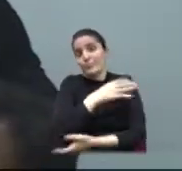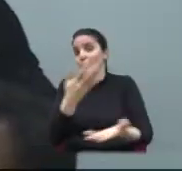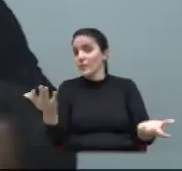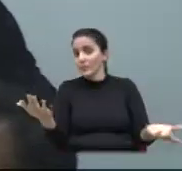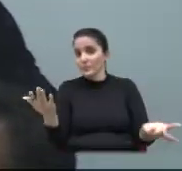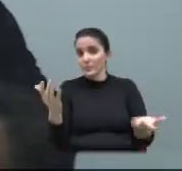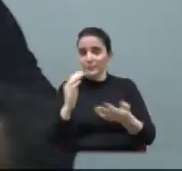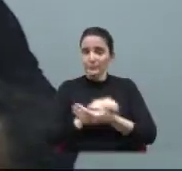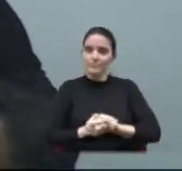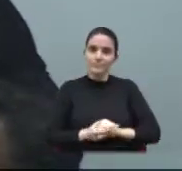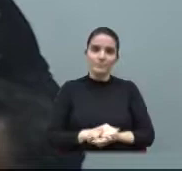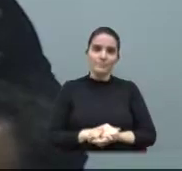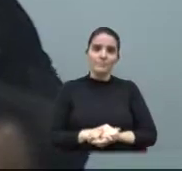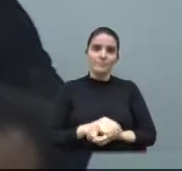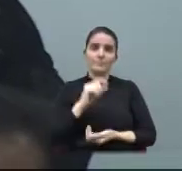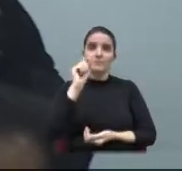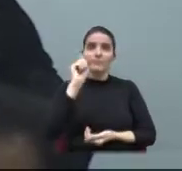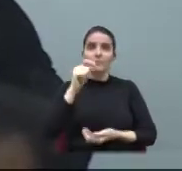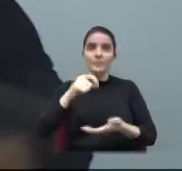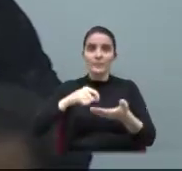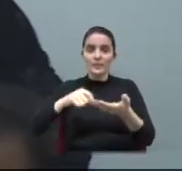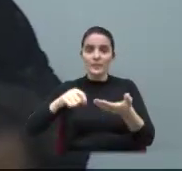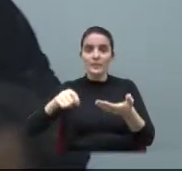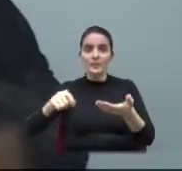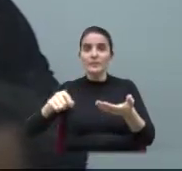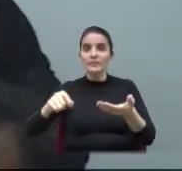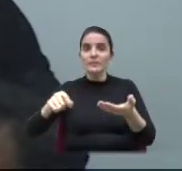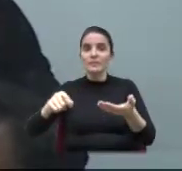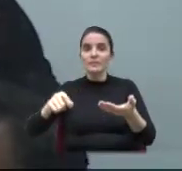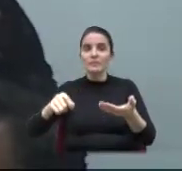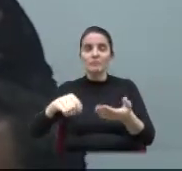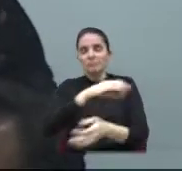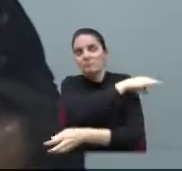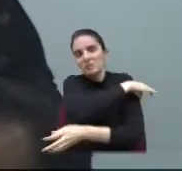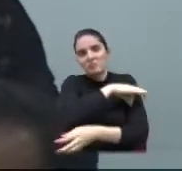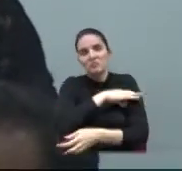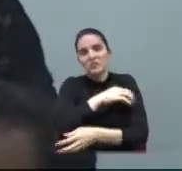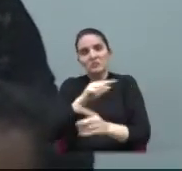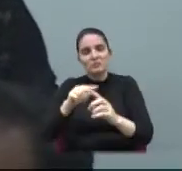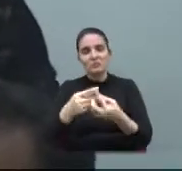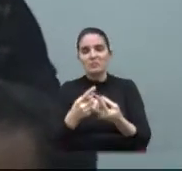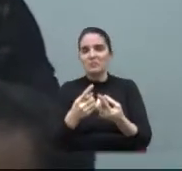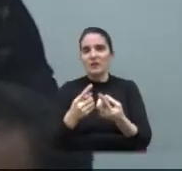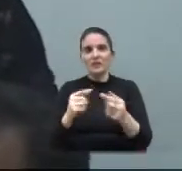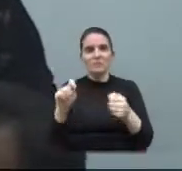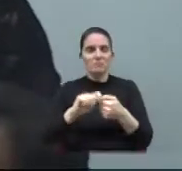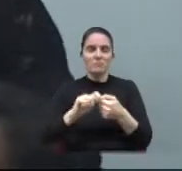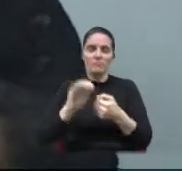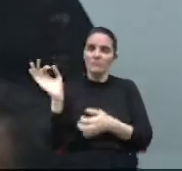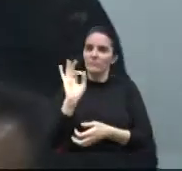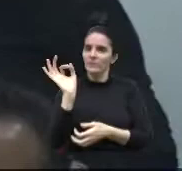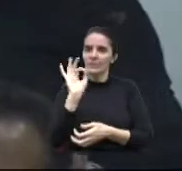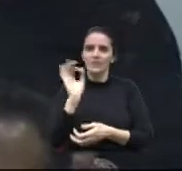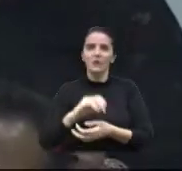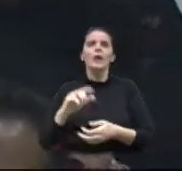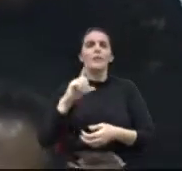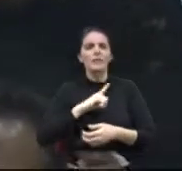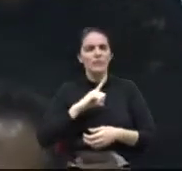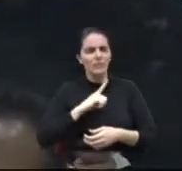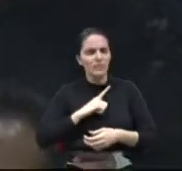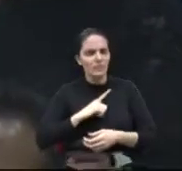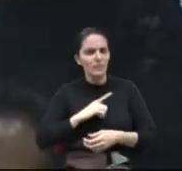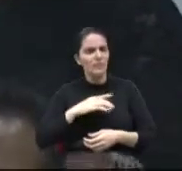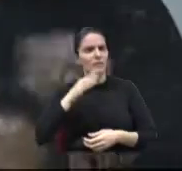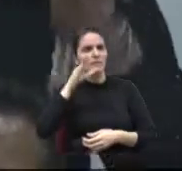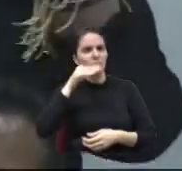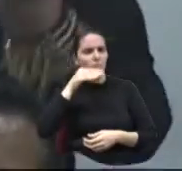assina é o prefeito. Quem assina é o prefeito. Ele está com a caneta na mão e não sabe nem usar. Ele não sabe nem usar. Tem funcionários bons lá? Tem.